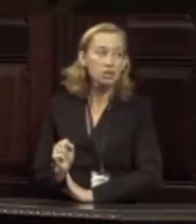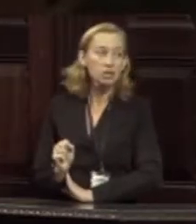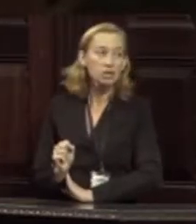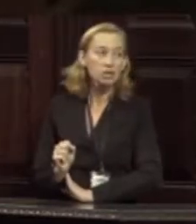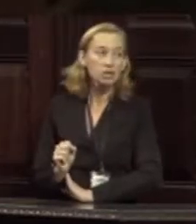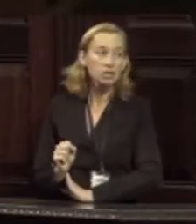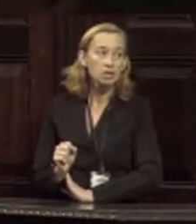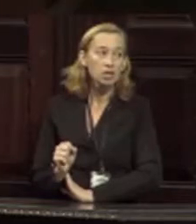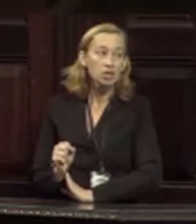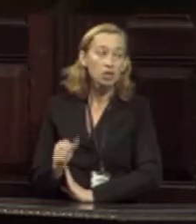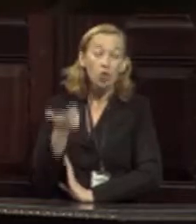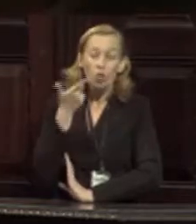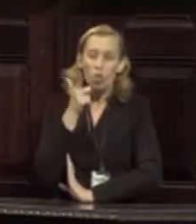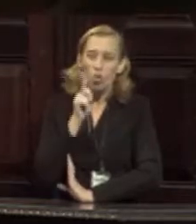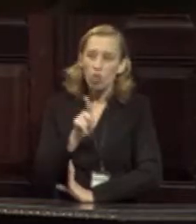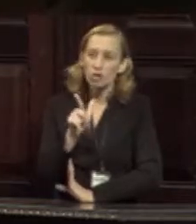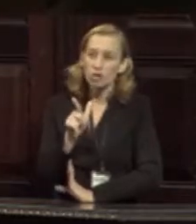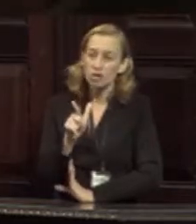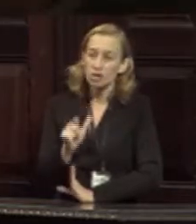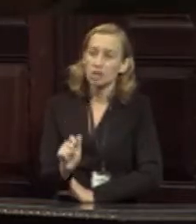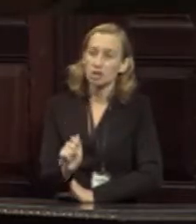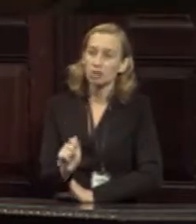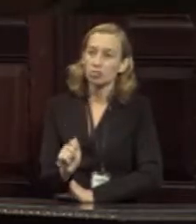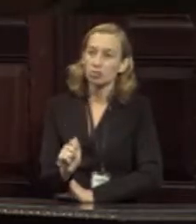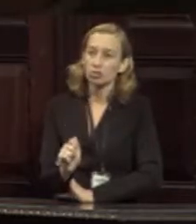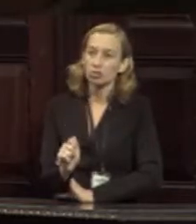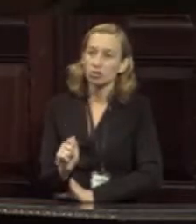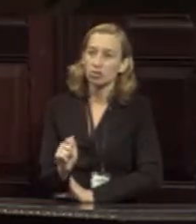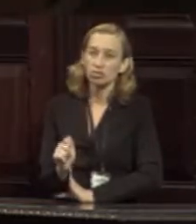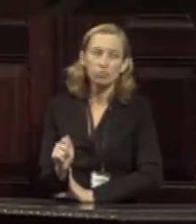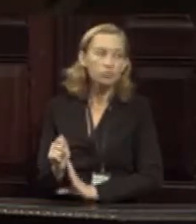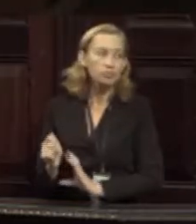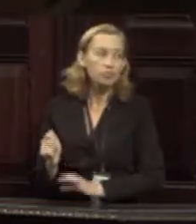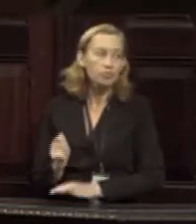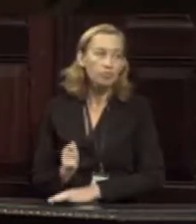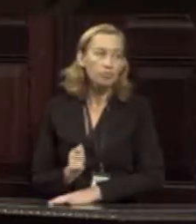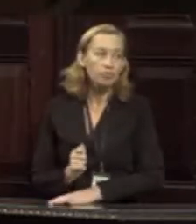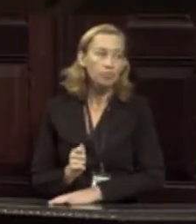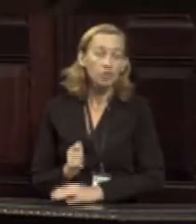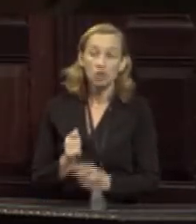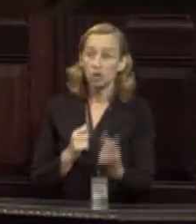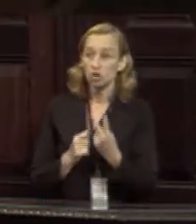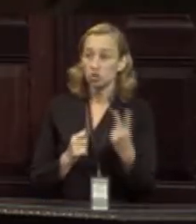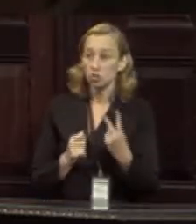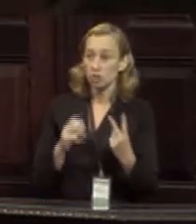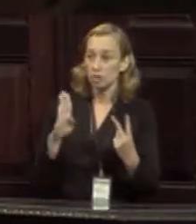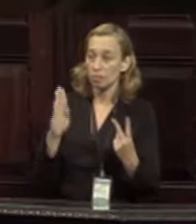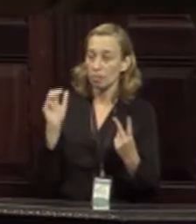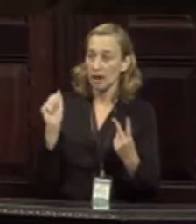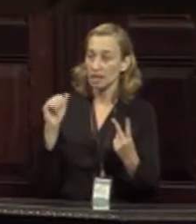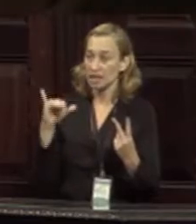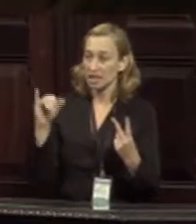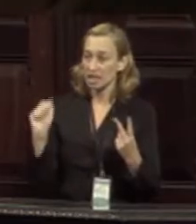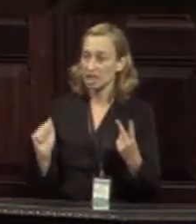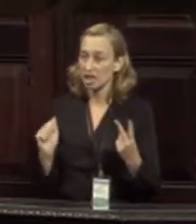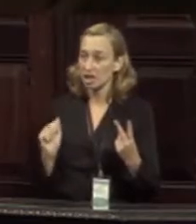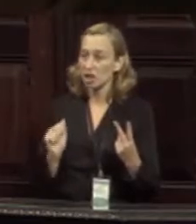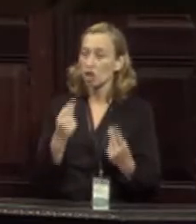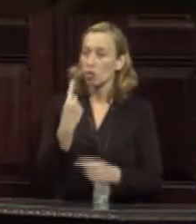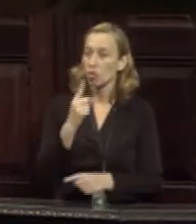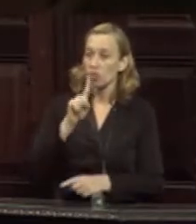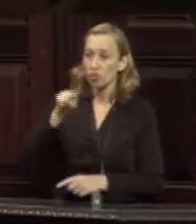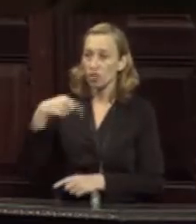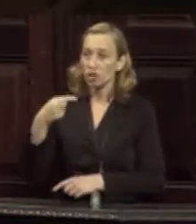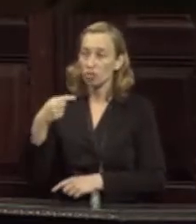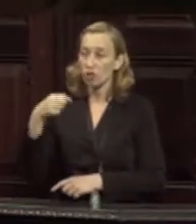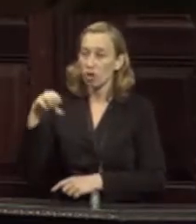arrecadaremos, no máximo de atividade das duas bacias, 1,8 bilhões de